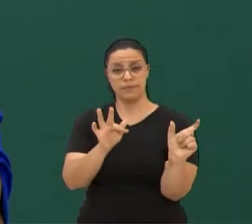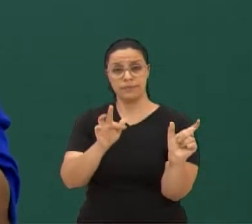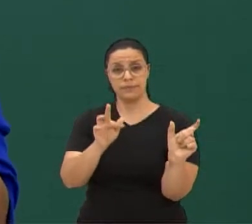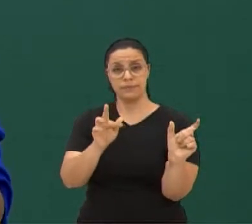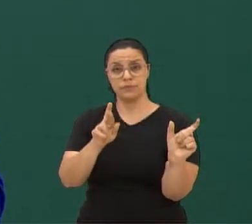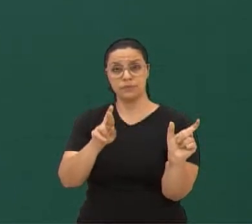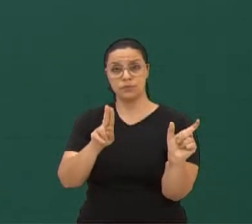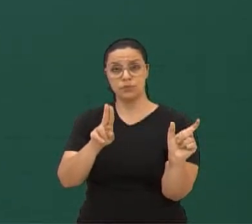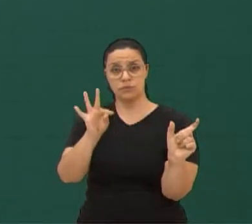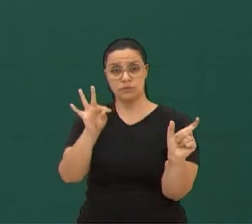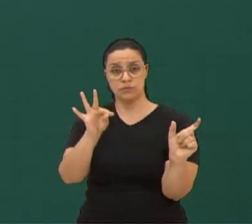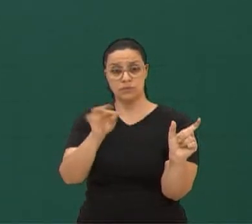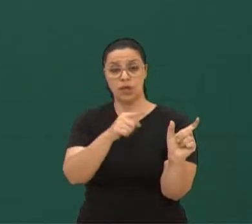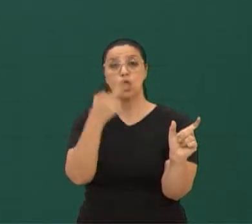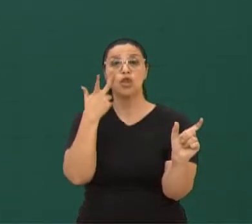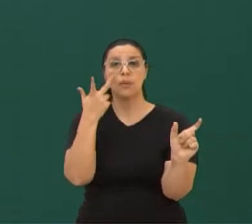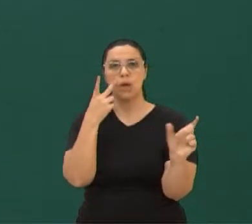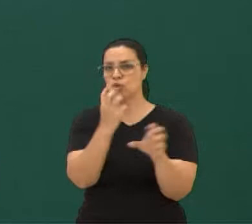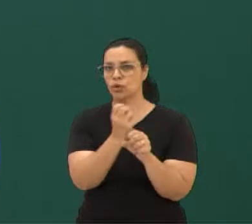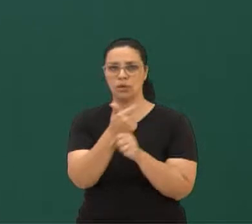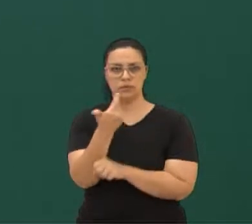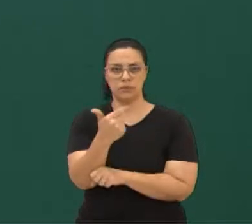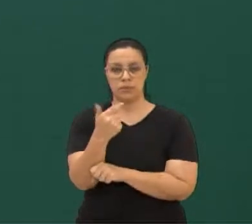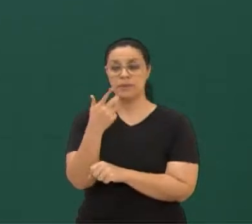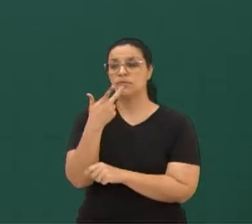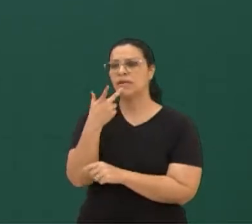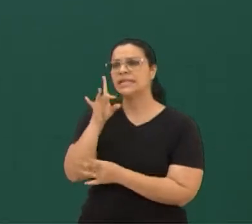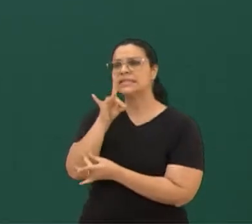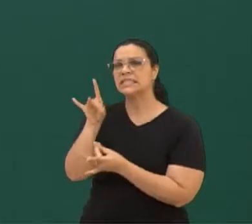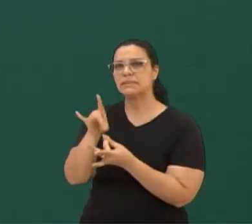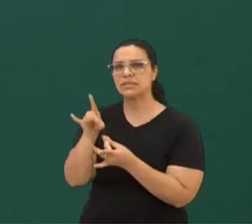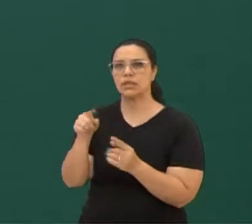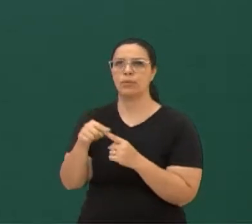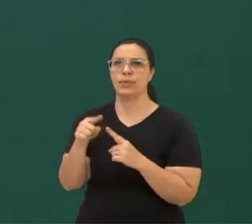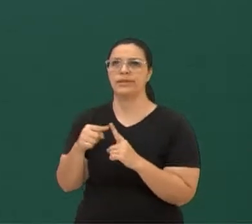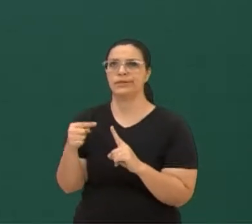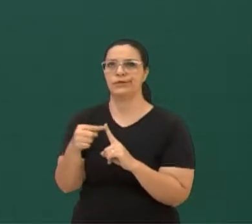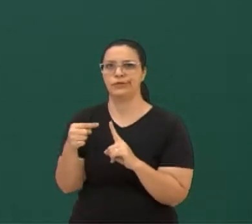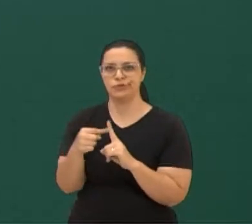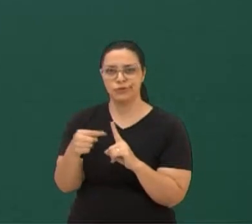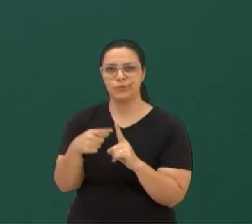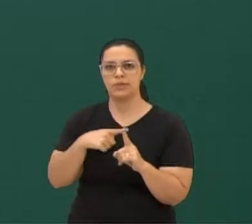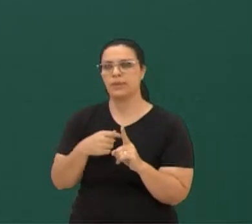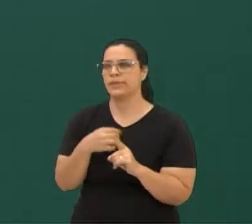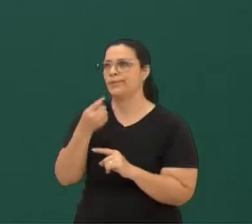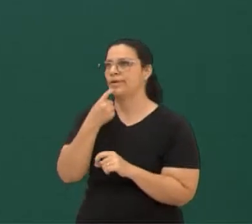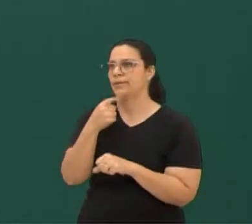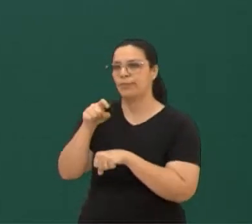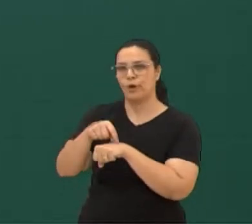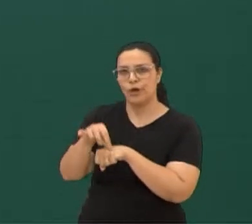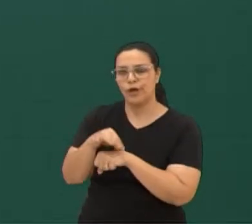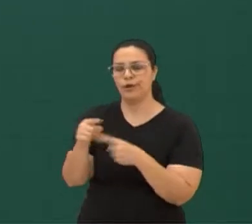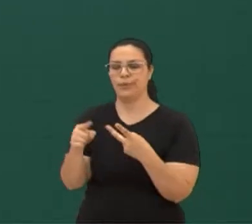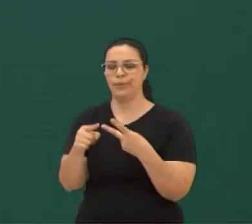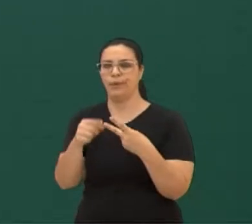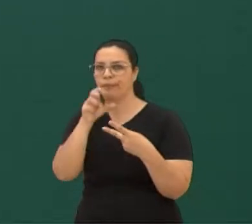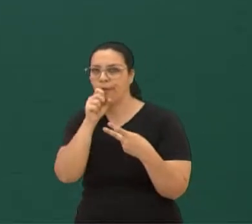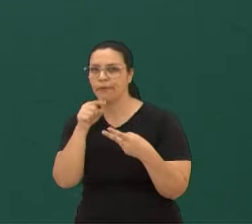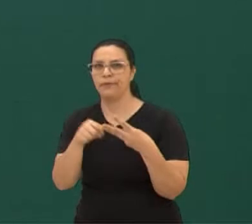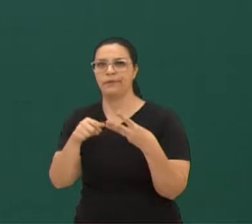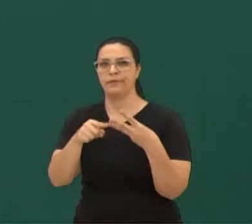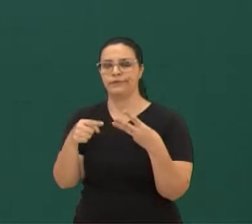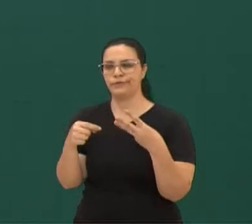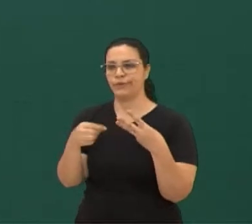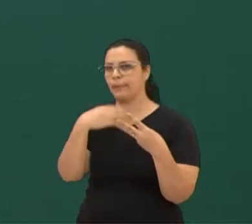Fruit Originalmente ela não é contável mas se você for falar sobre diferentes tipos de frutas diferentes ali e consequentemente